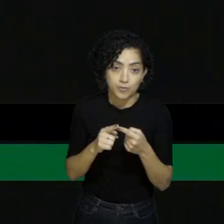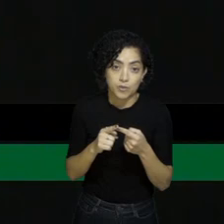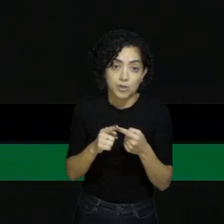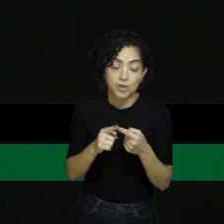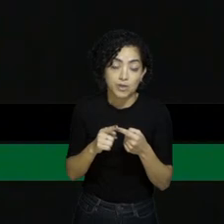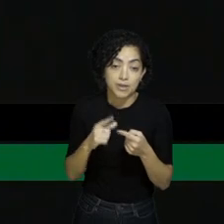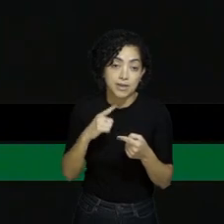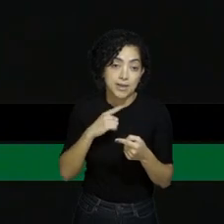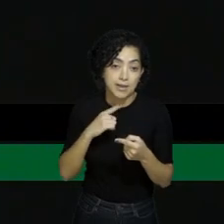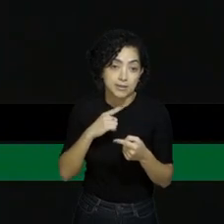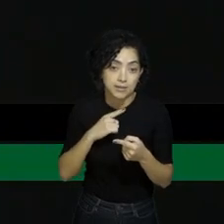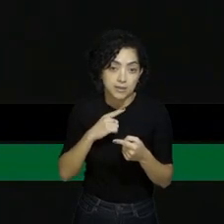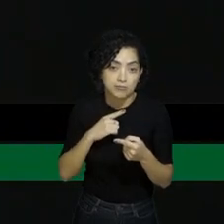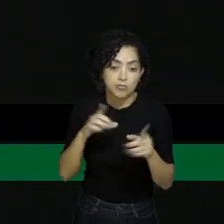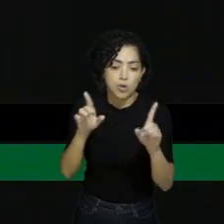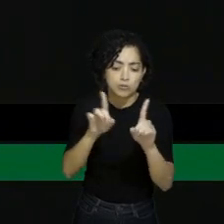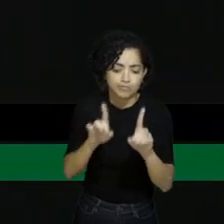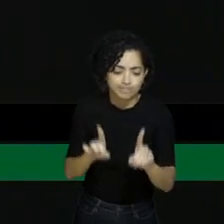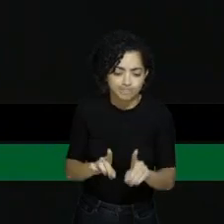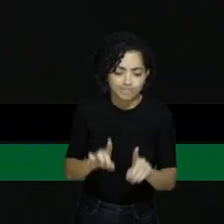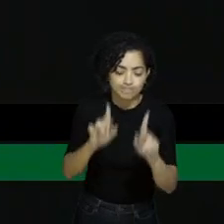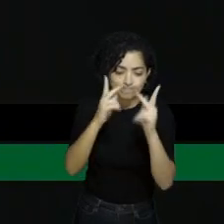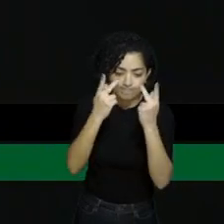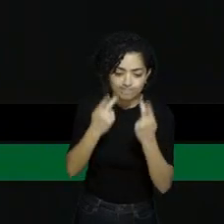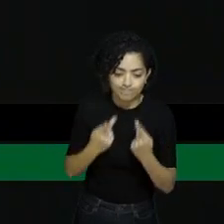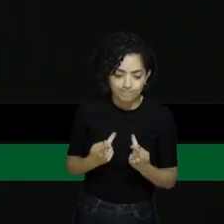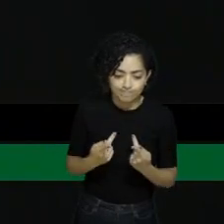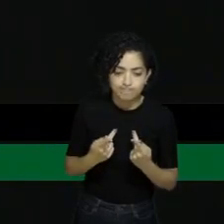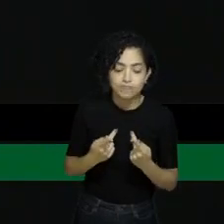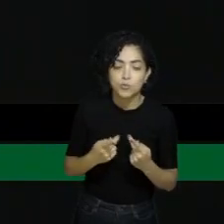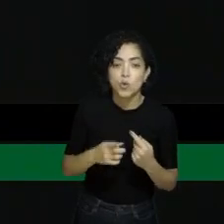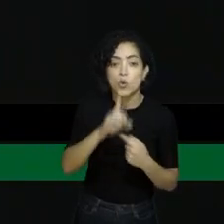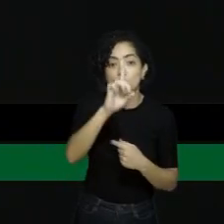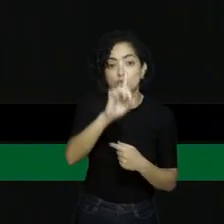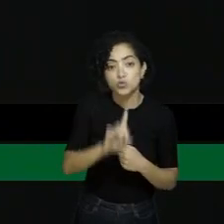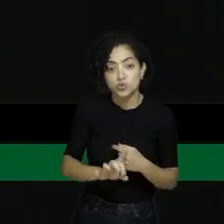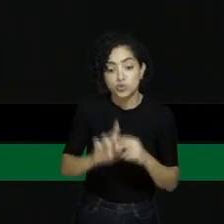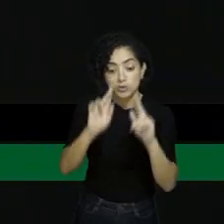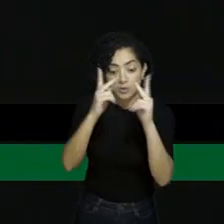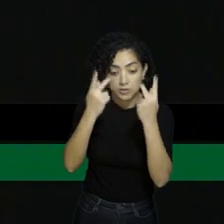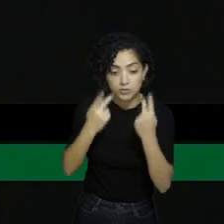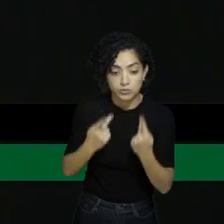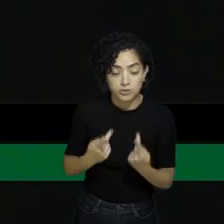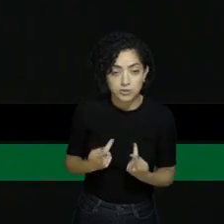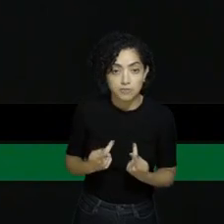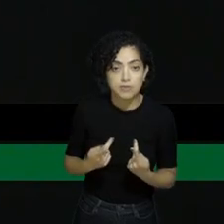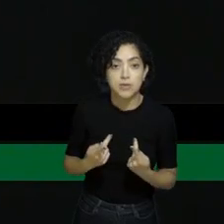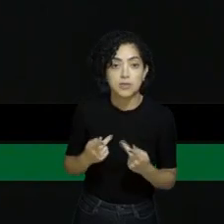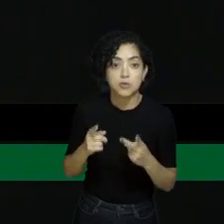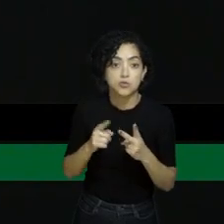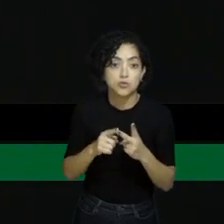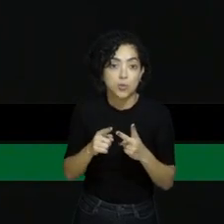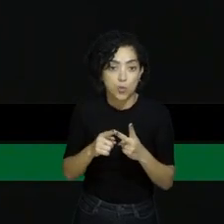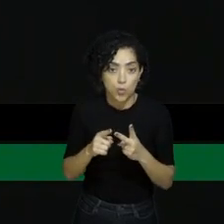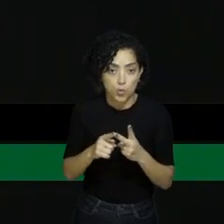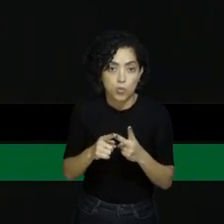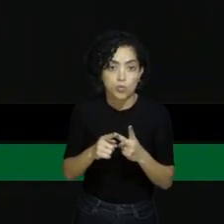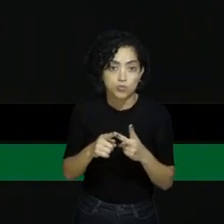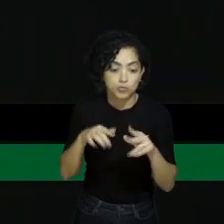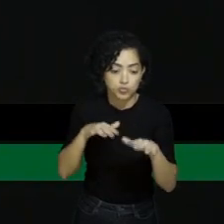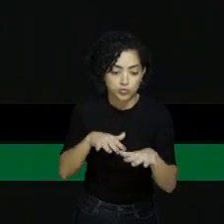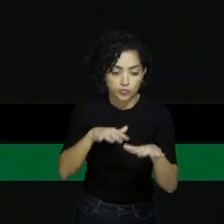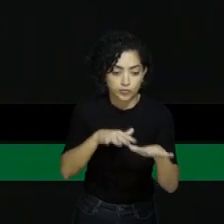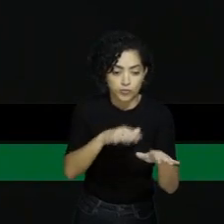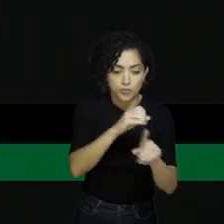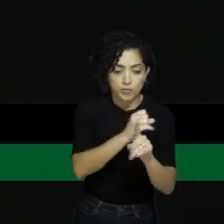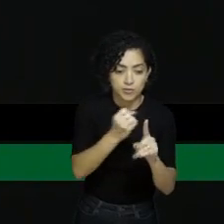termos a dignidade humana, os direitos humanos. A outra, para nós, que somos dos movimentos sociais